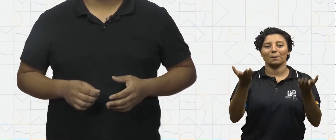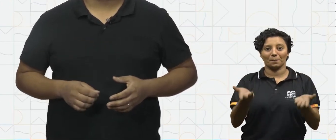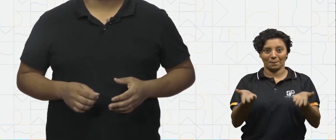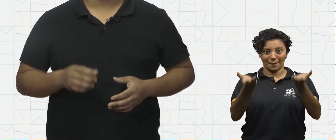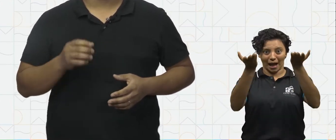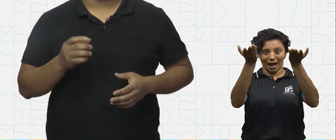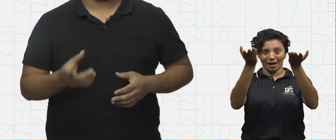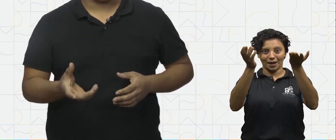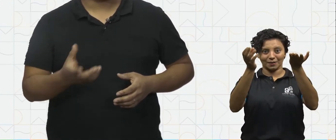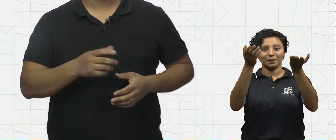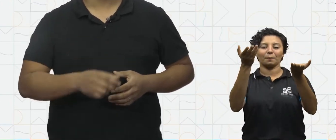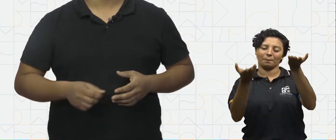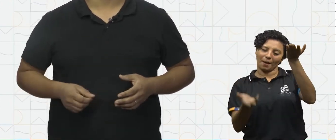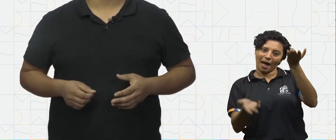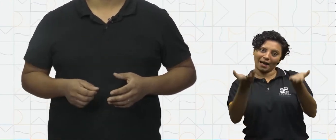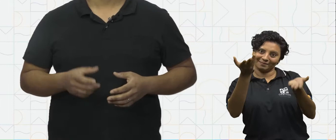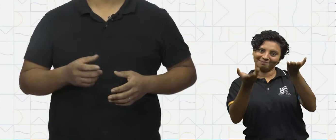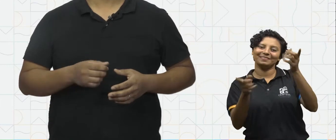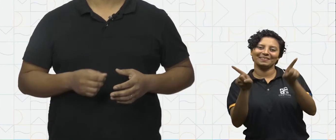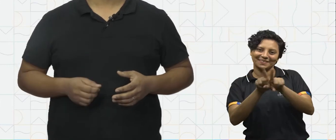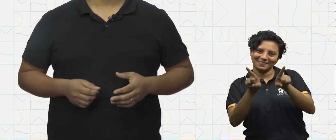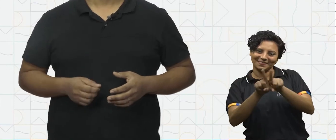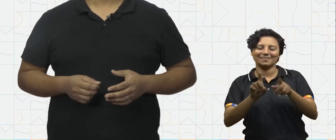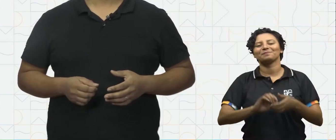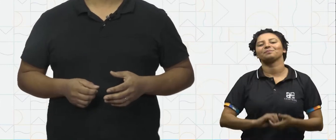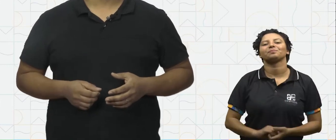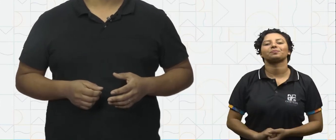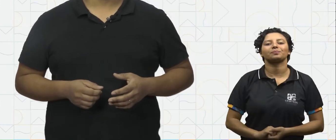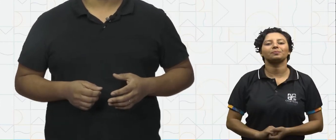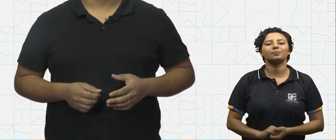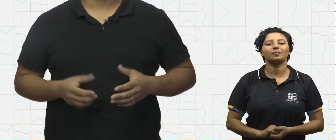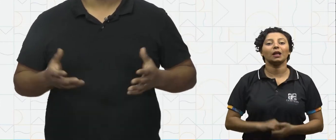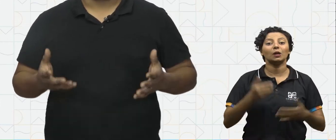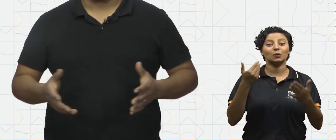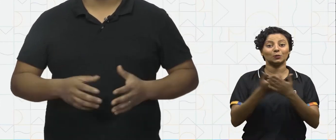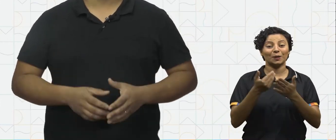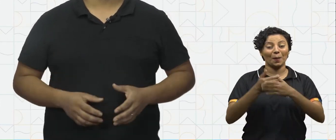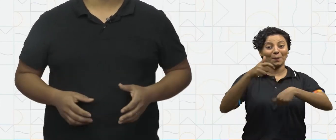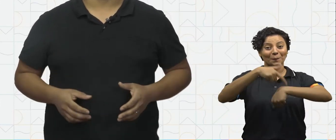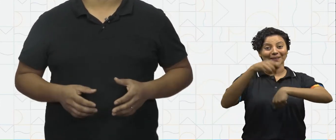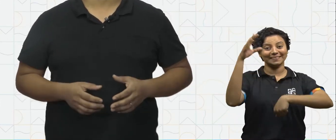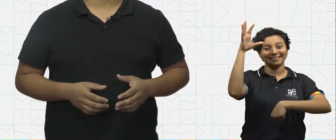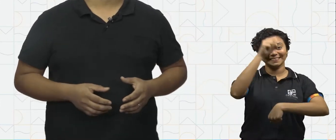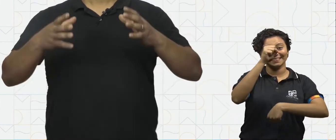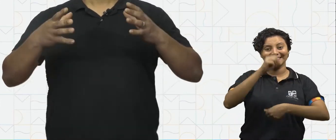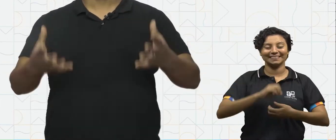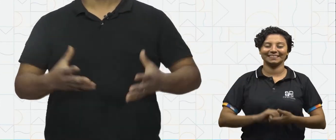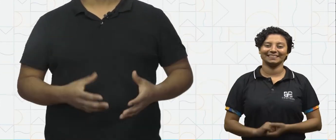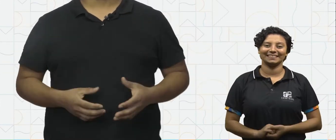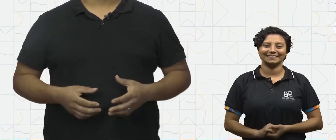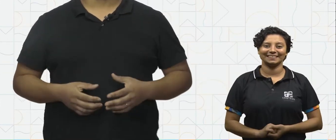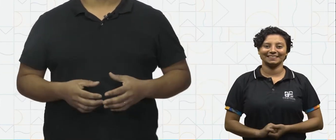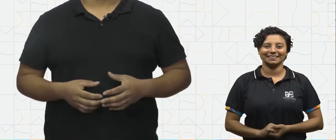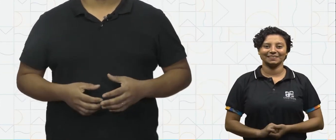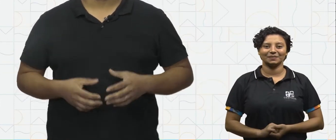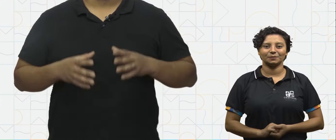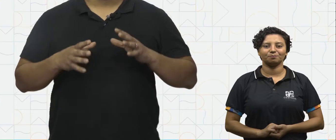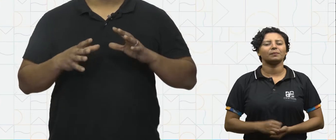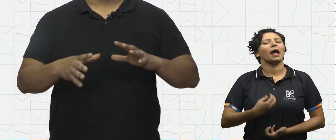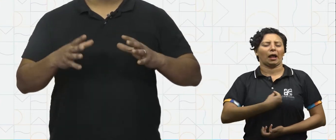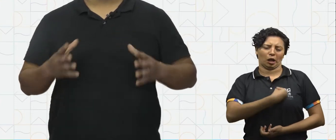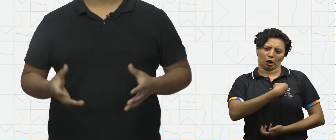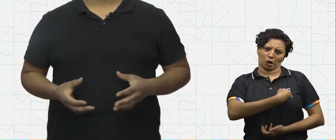proporção direta entre grandezas. Então, vamos lá para a nossa hora de aprender. Durante a nossa